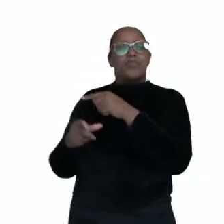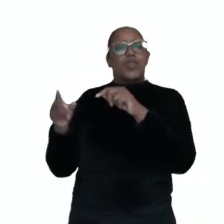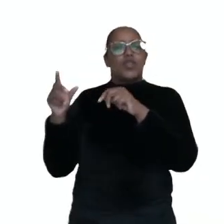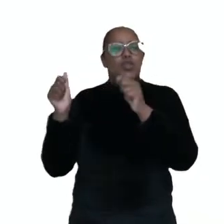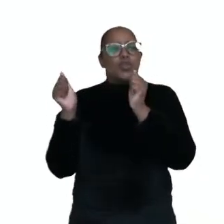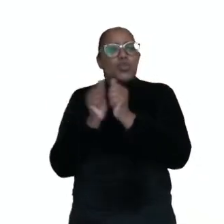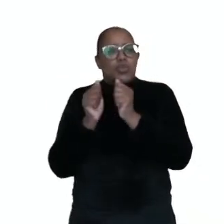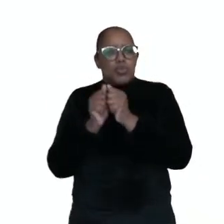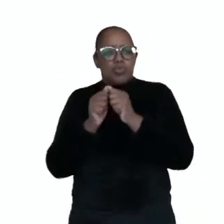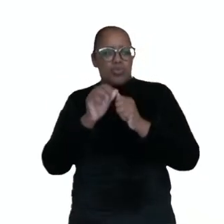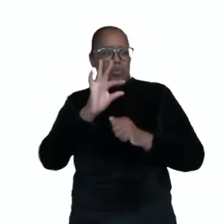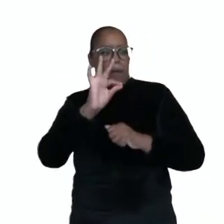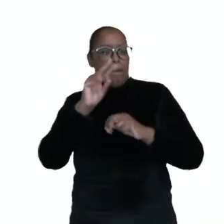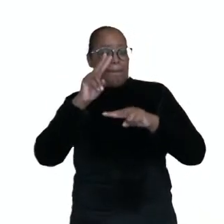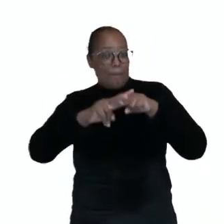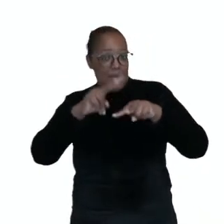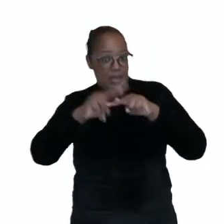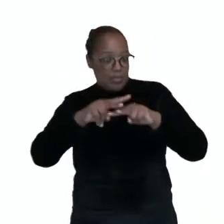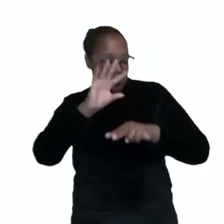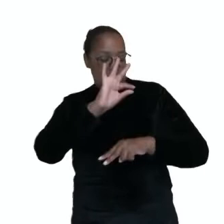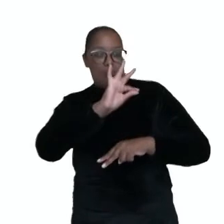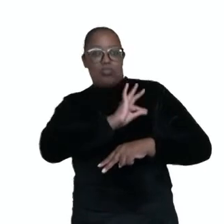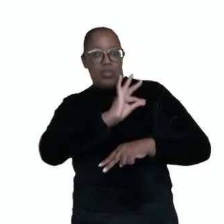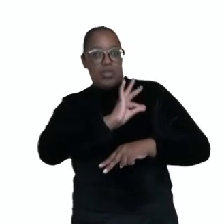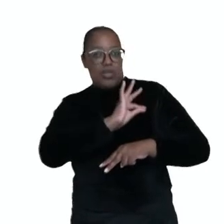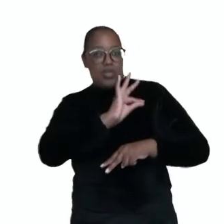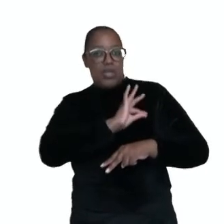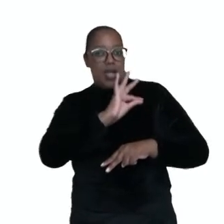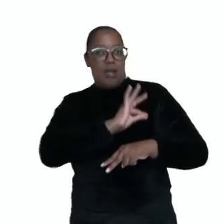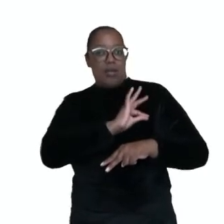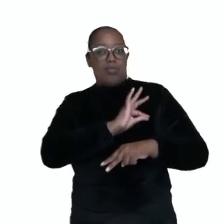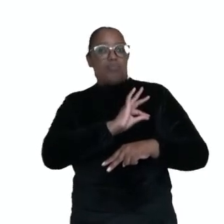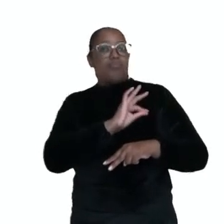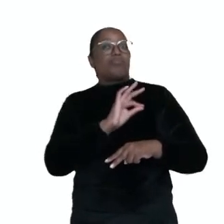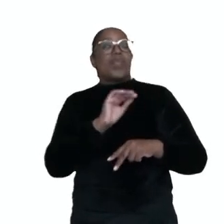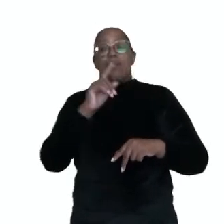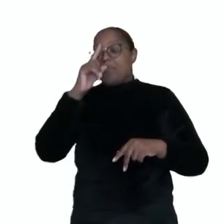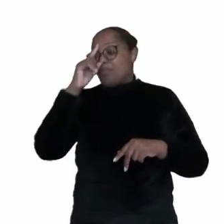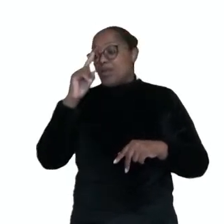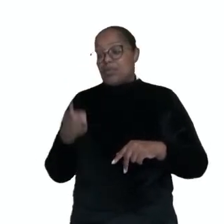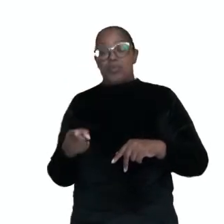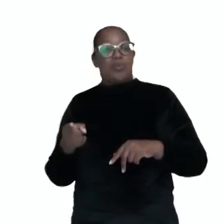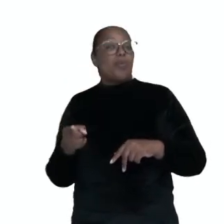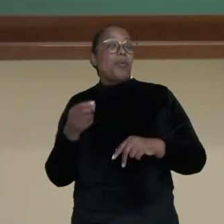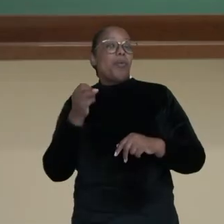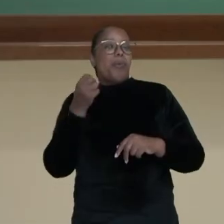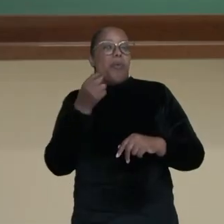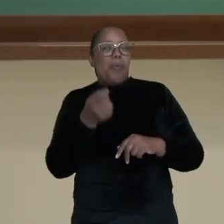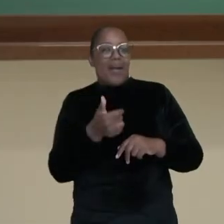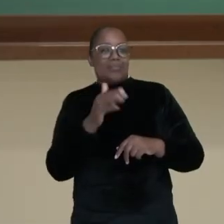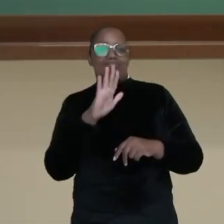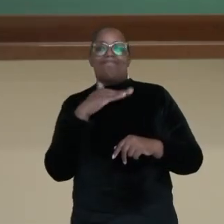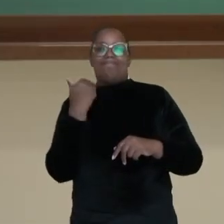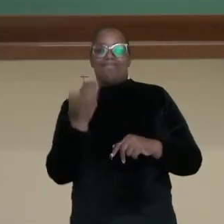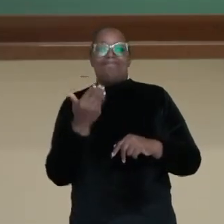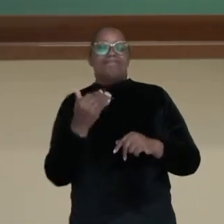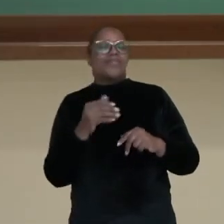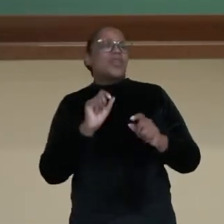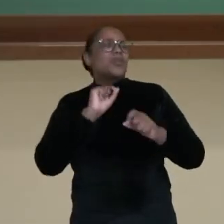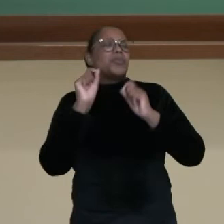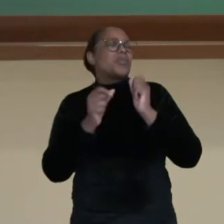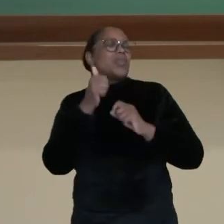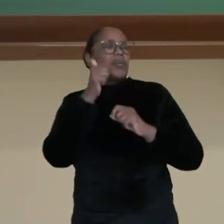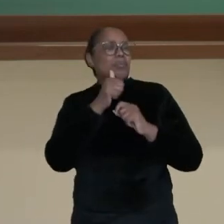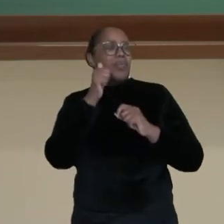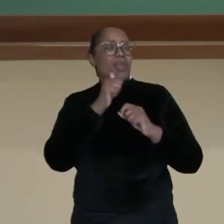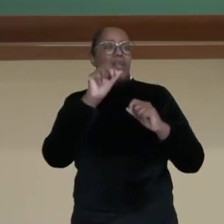policiais. Esse foi na condenação dele em Jerusalém, né? Mas veja, o que que a Hannah Arendt